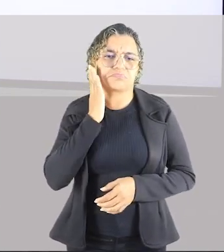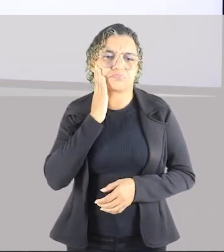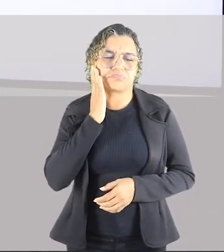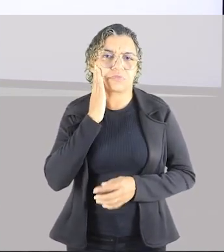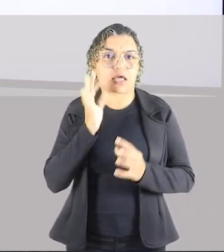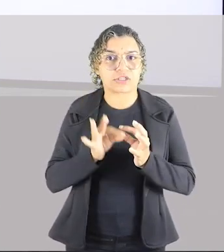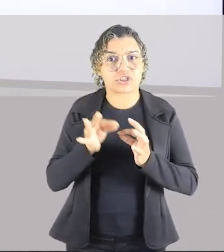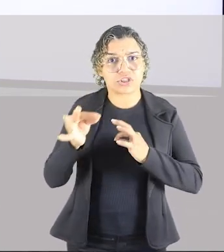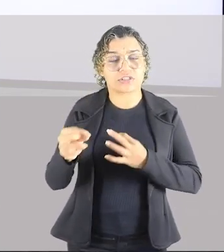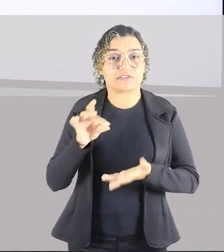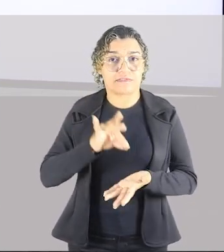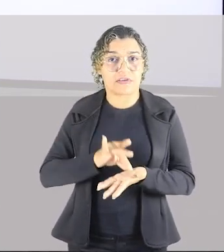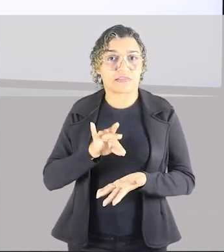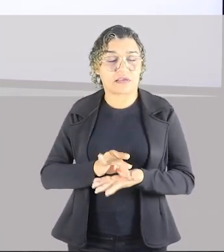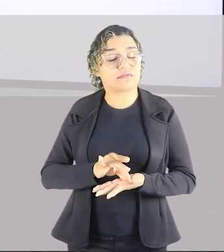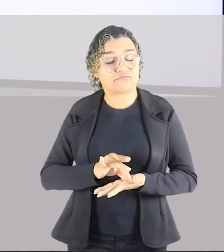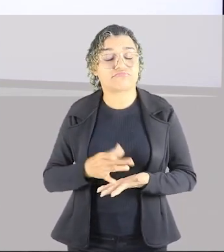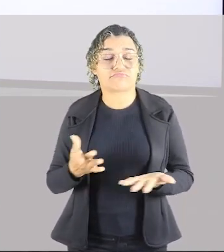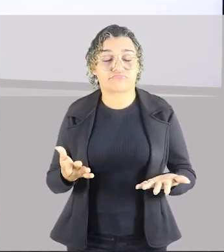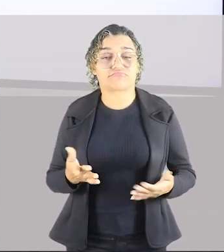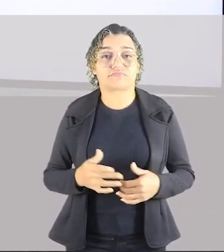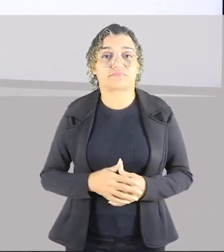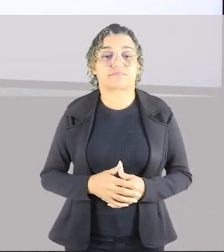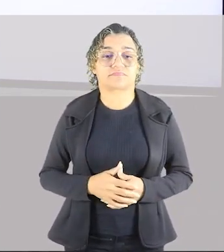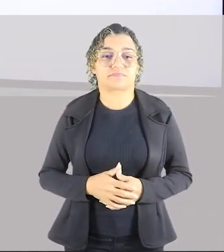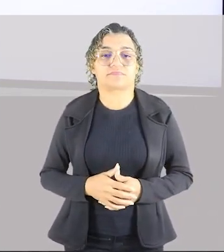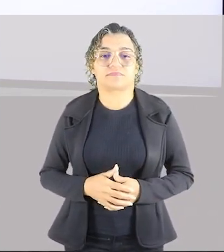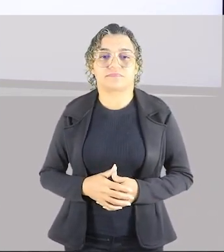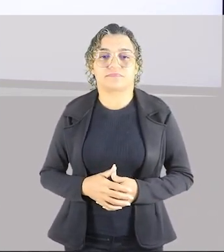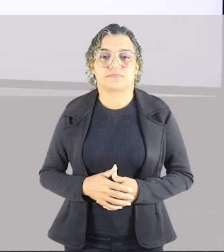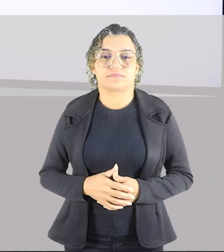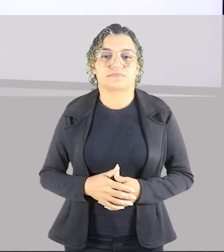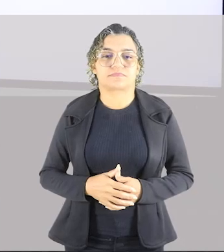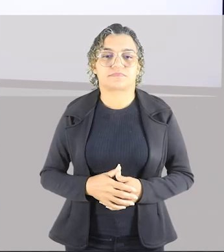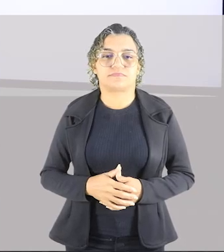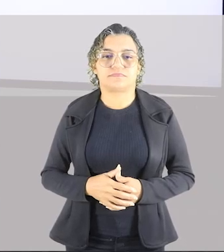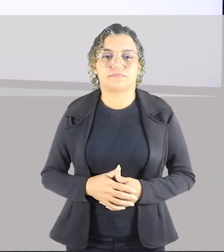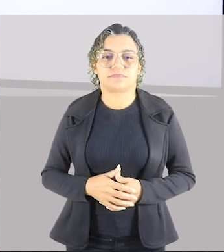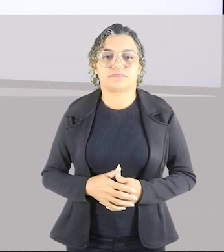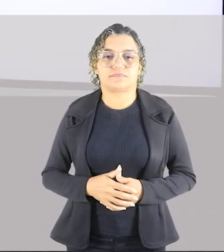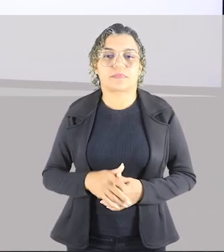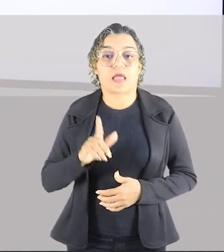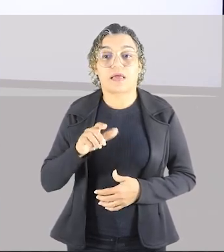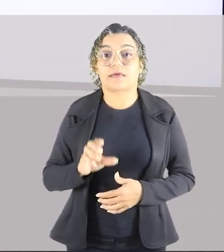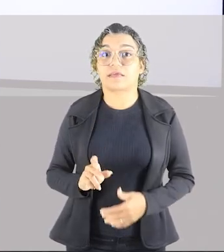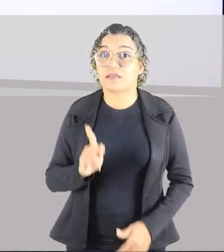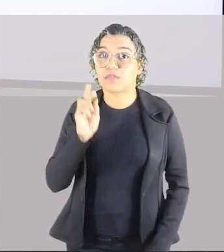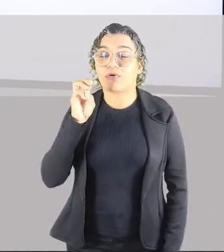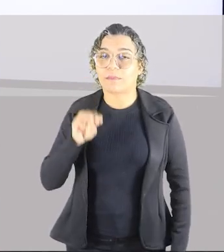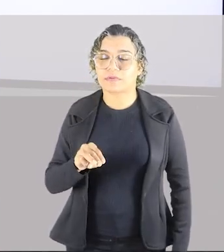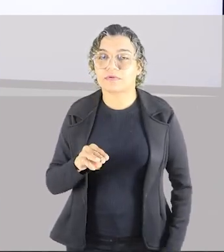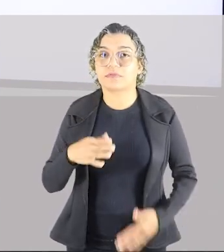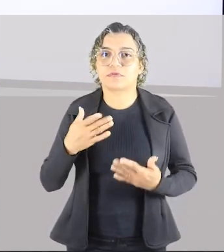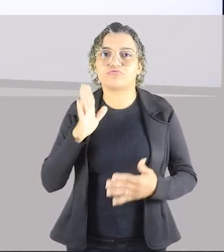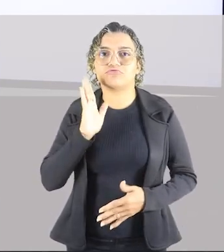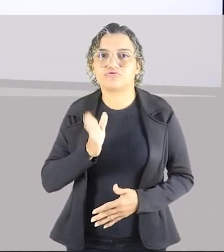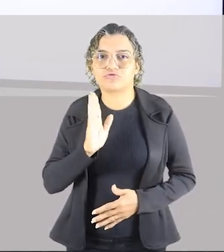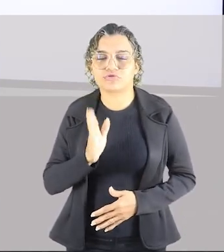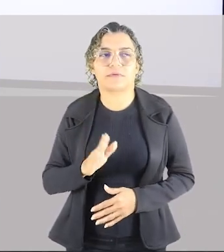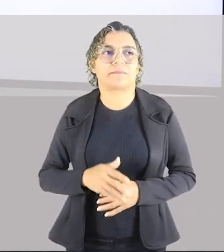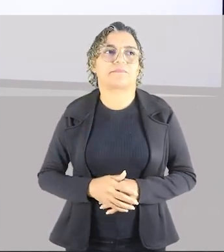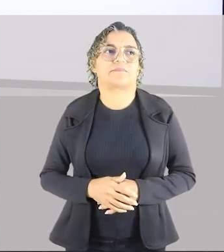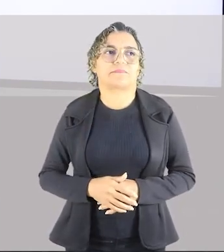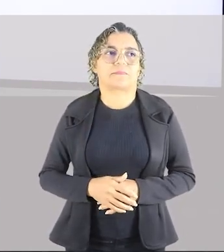distância real na realidade, ou seja, a distância em quilômetros. Pronto, evidenciei. Agora monta